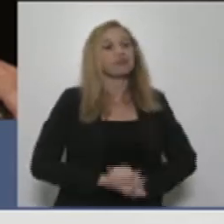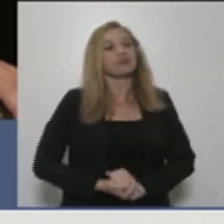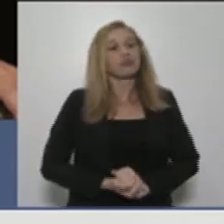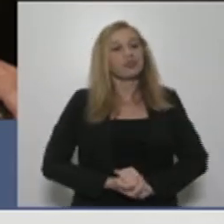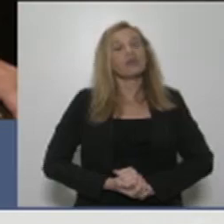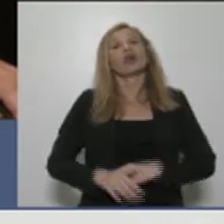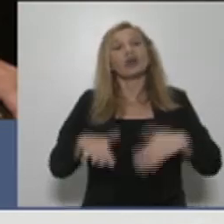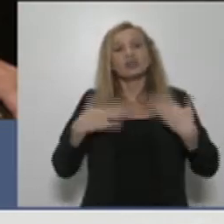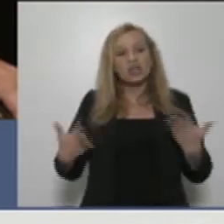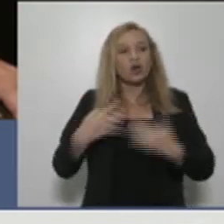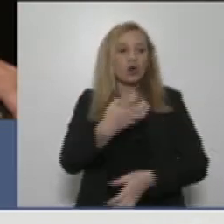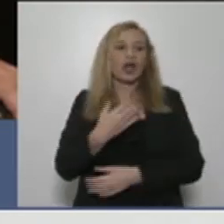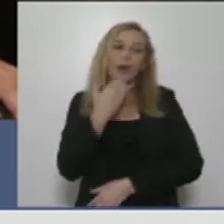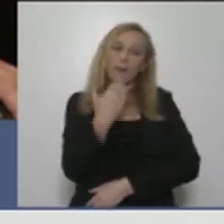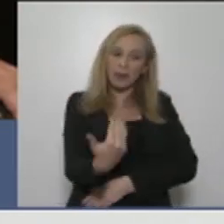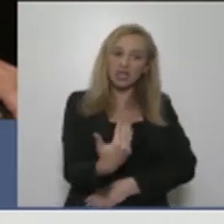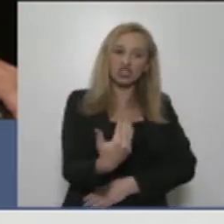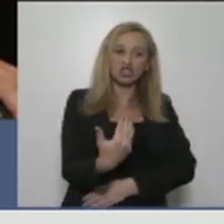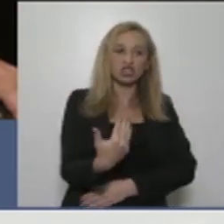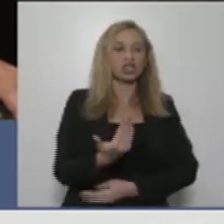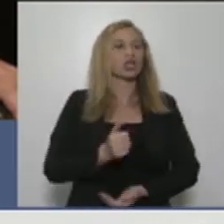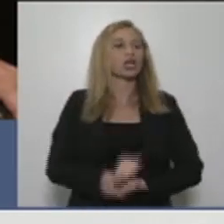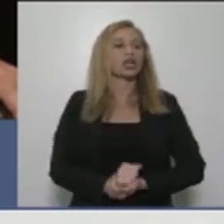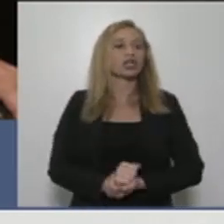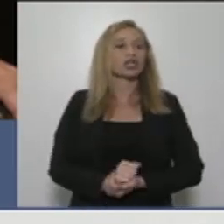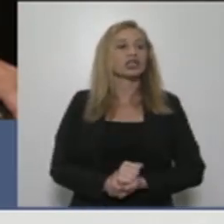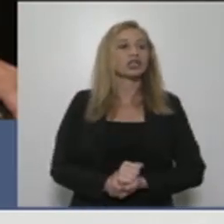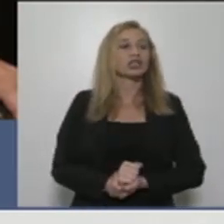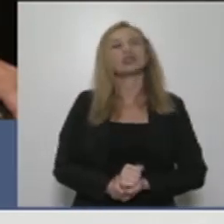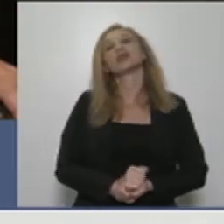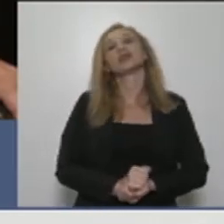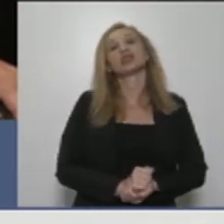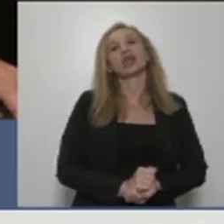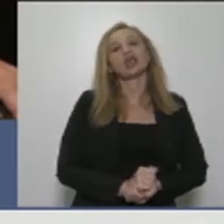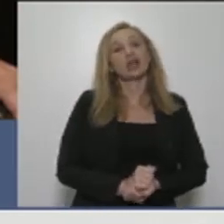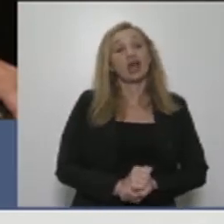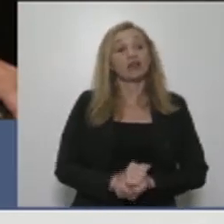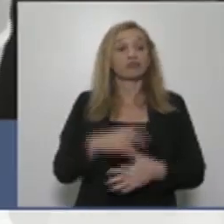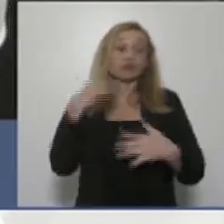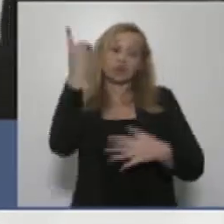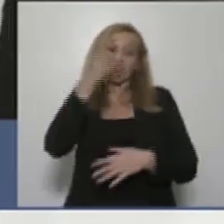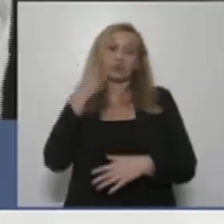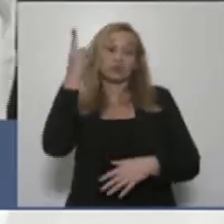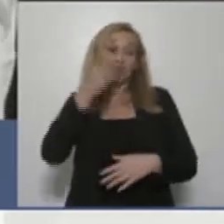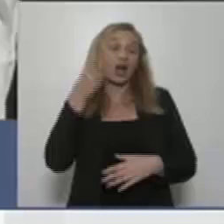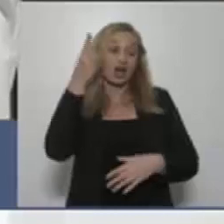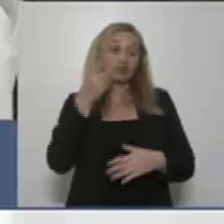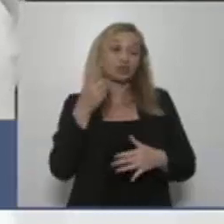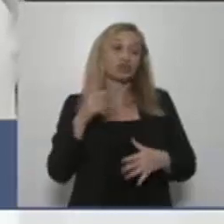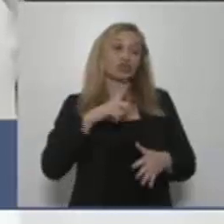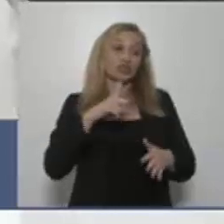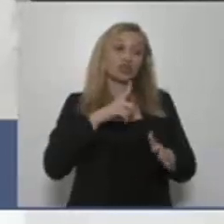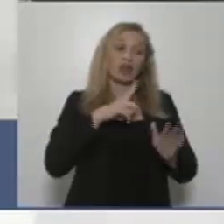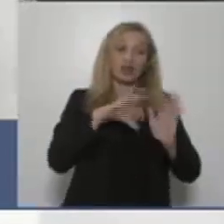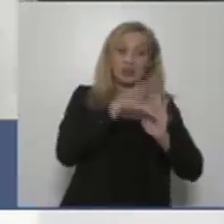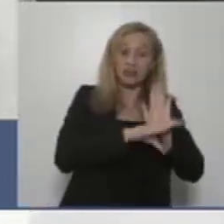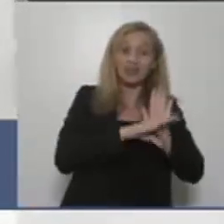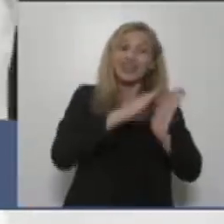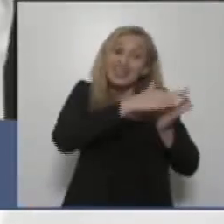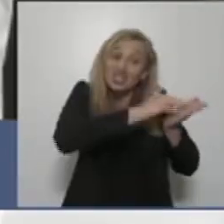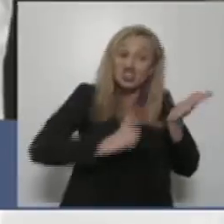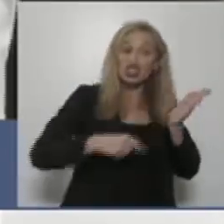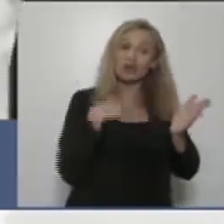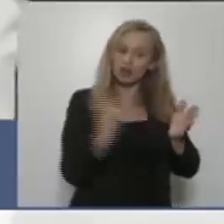Excelência. Então eu quero pedir aqui a complacência daqueles que colocaram emendas, que retirem essas emendas para que a gente